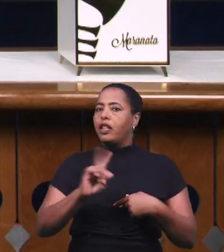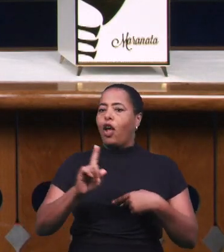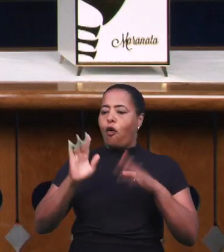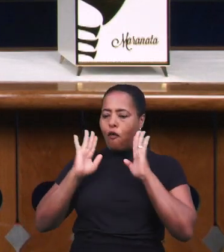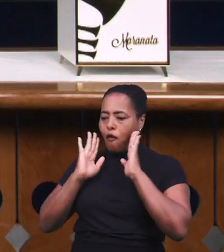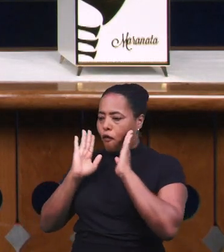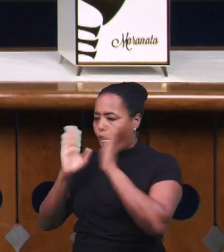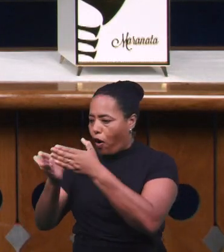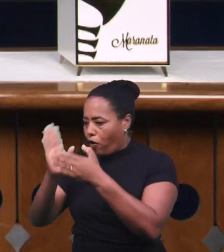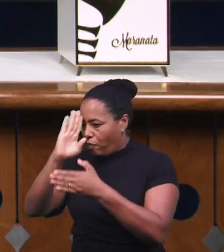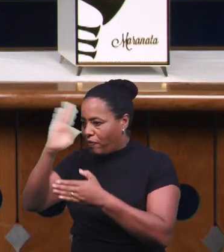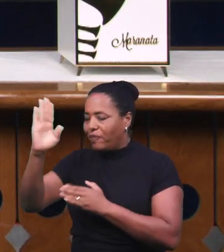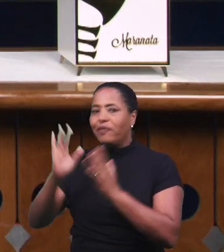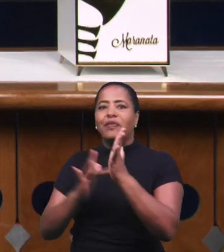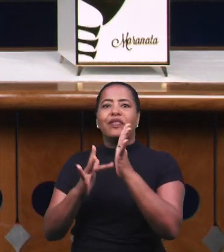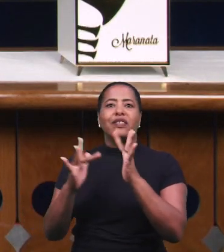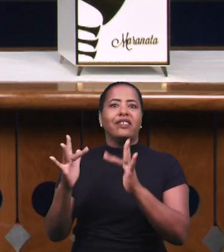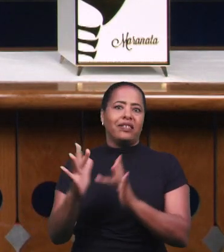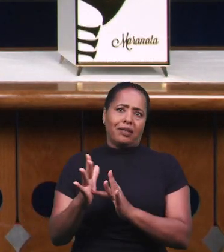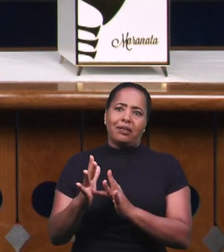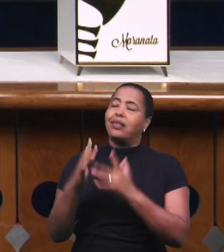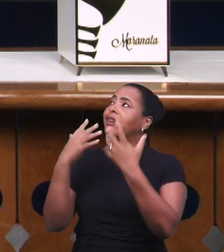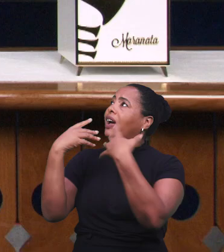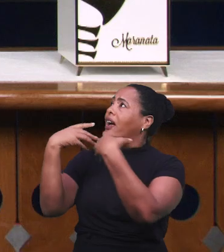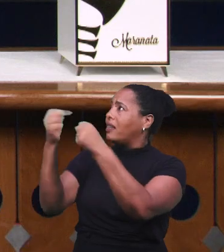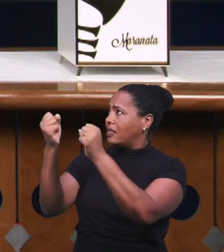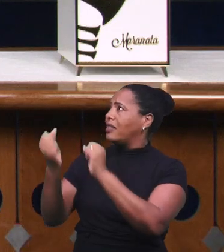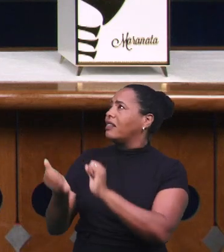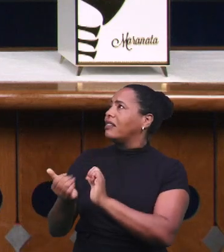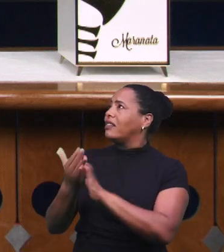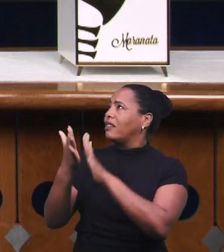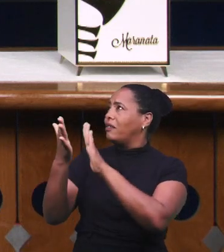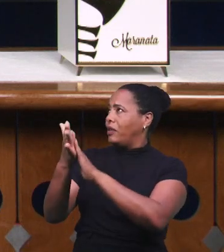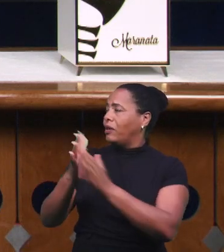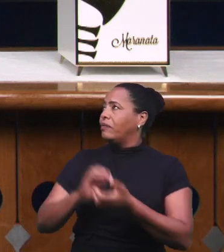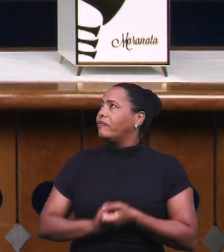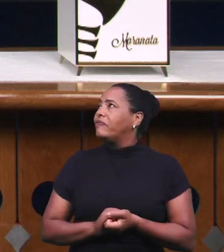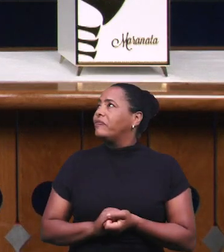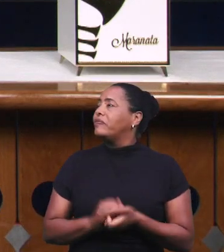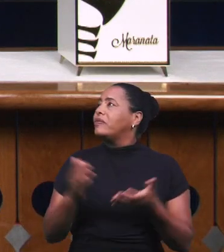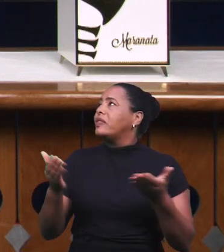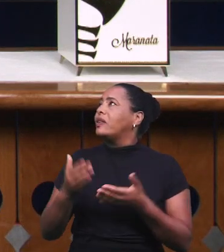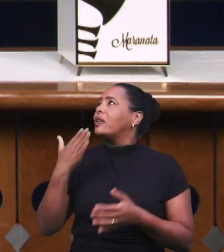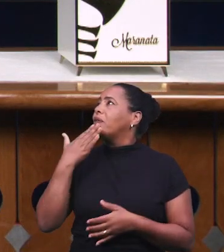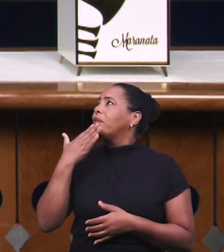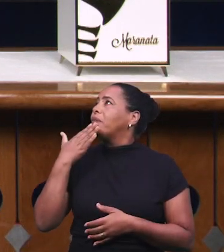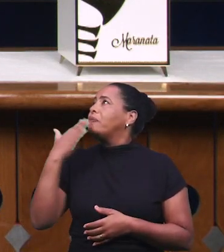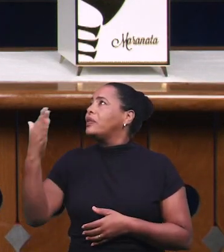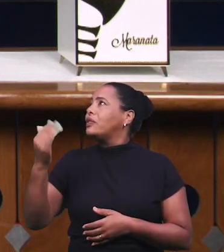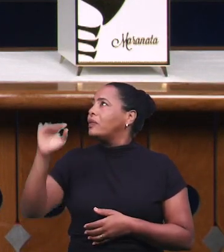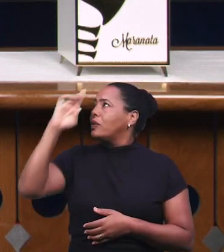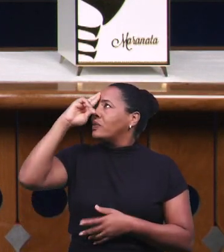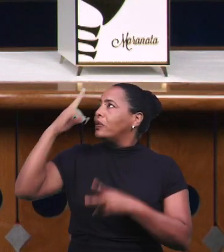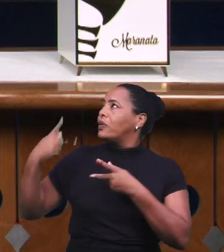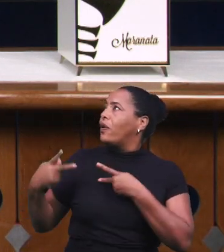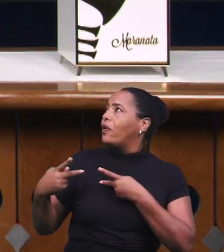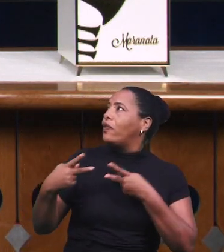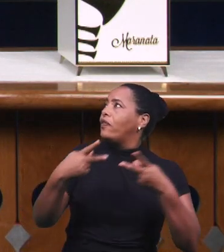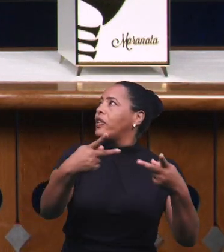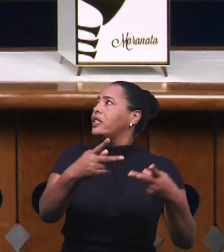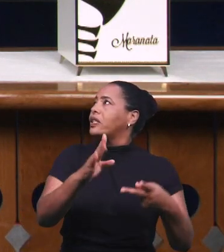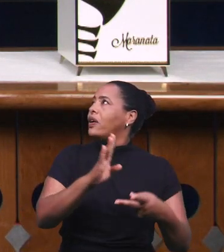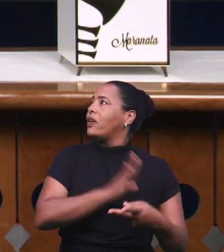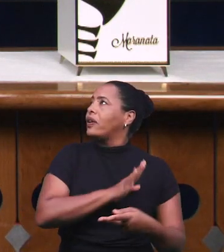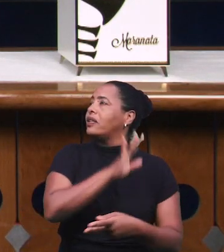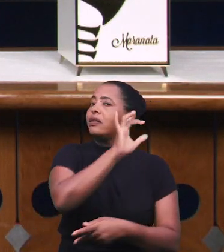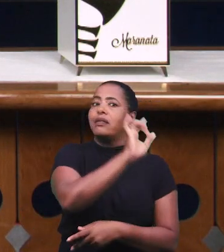em Jesus. Receba o nosso louvor. E agora pedimos que o Senhor toque no coração de cada